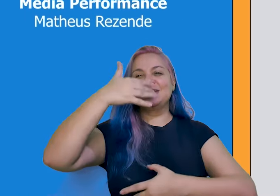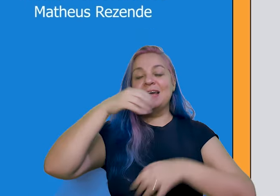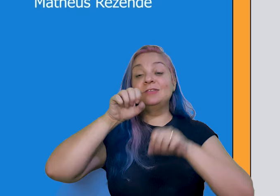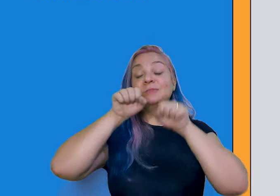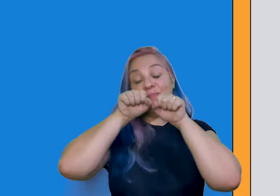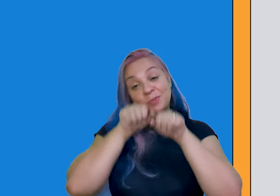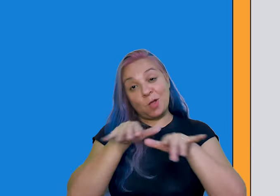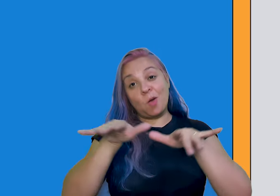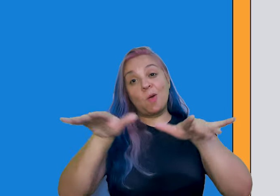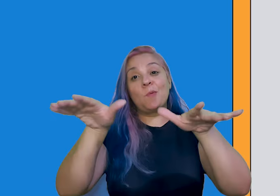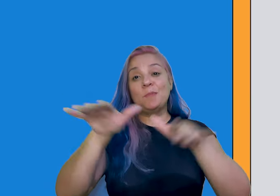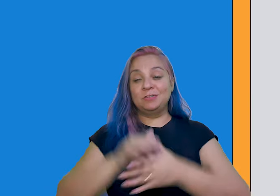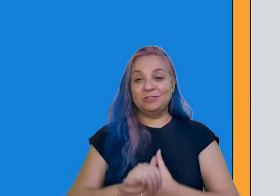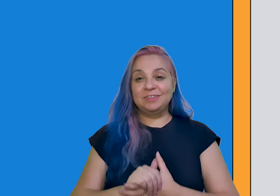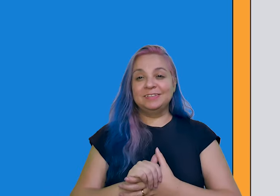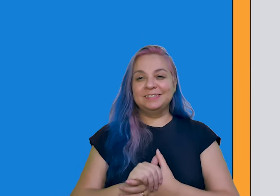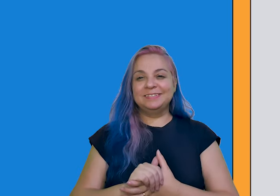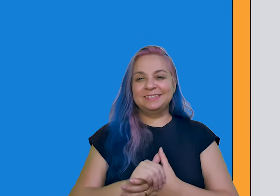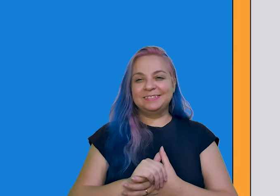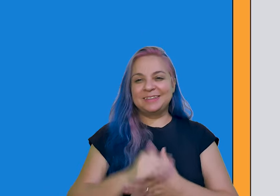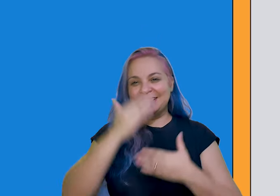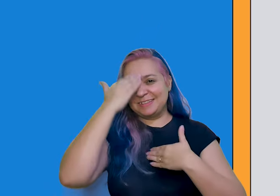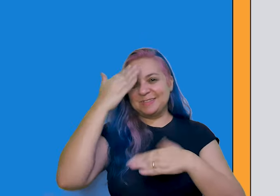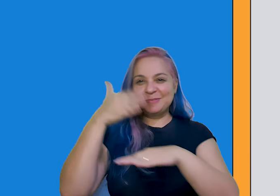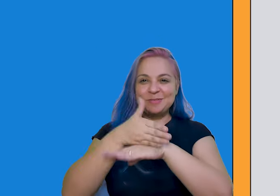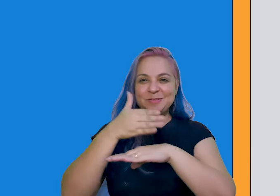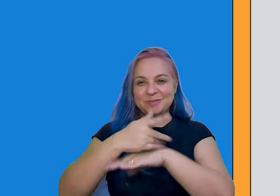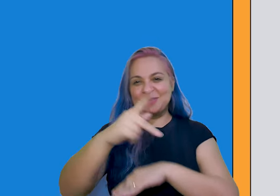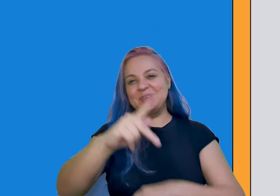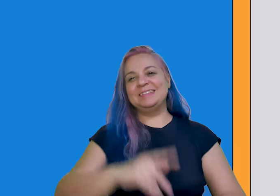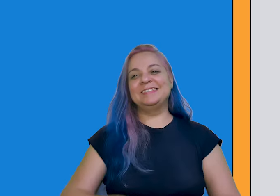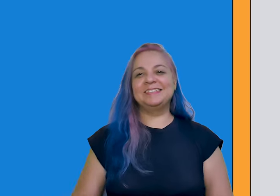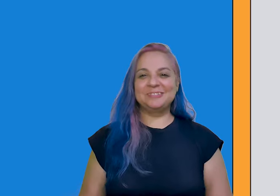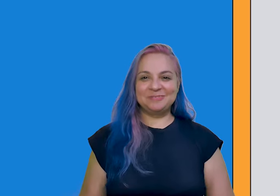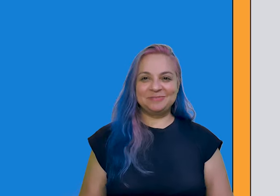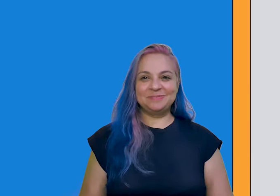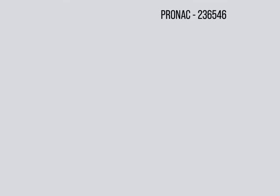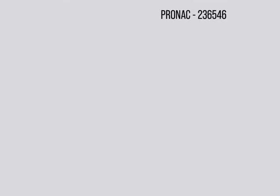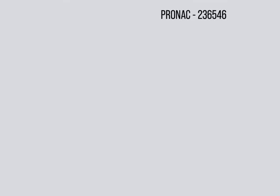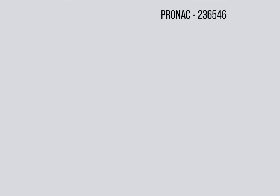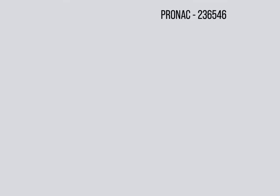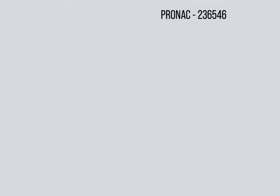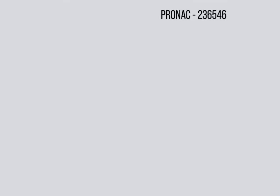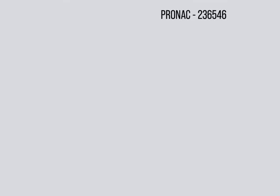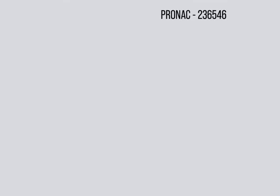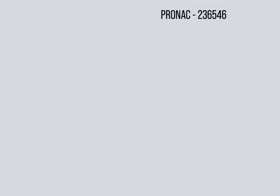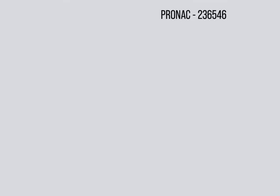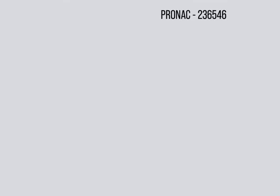nos envie nos comentários. Compartilhe e eu agradeço a sua participação.